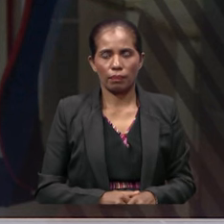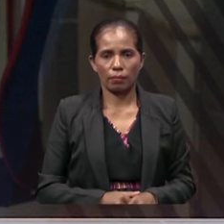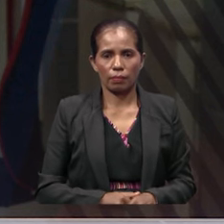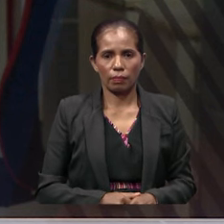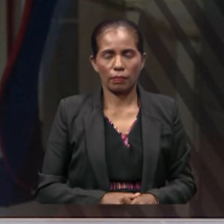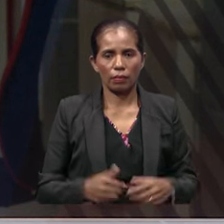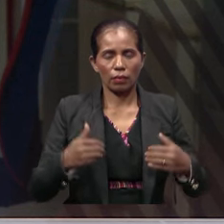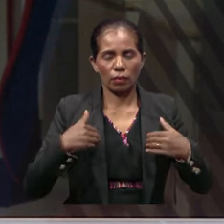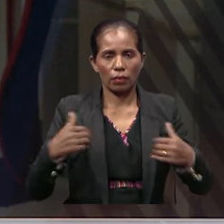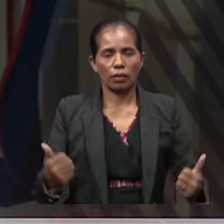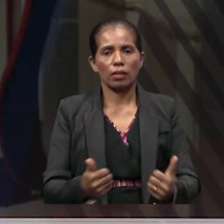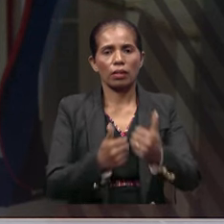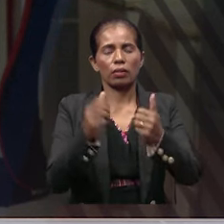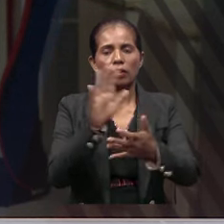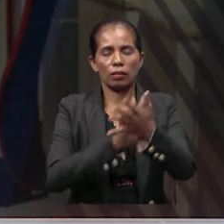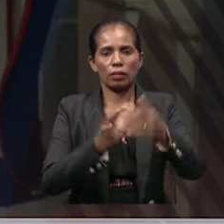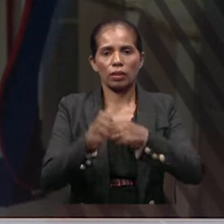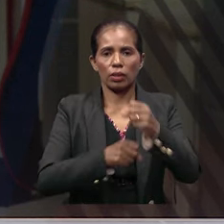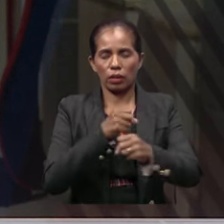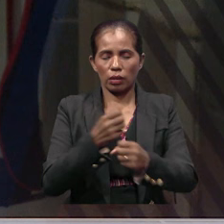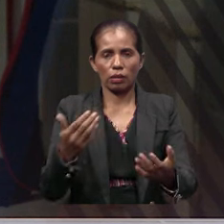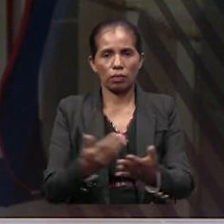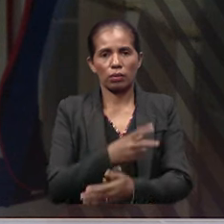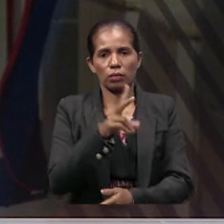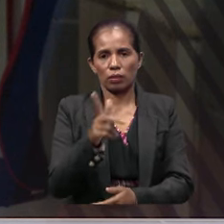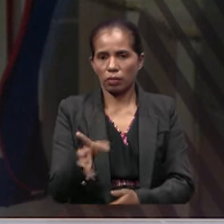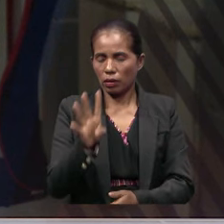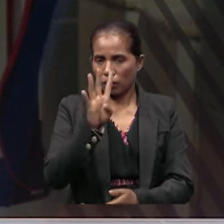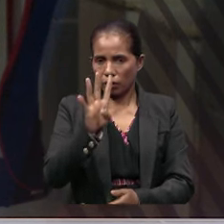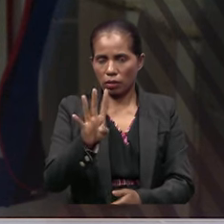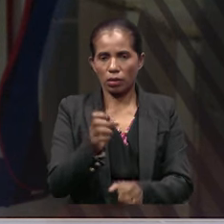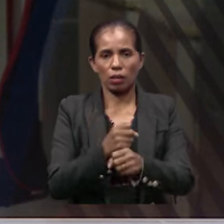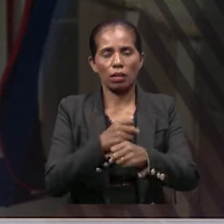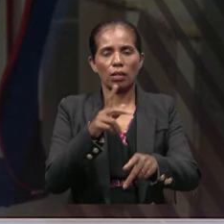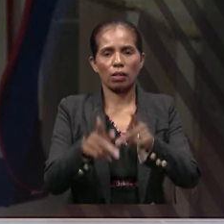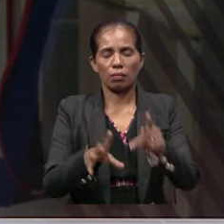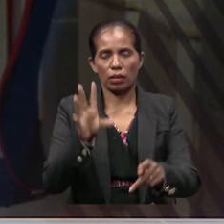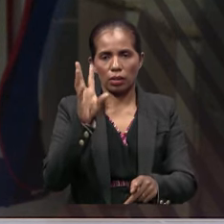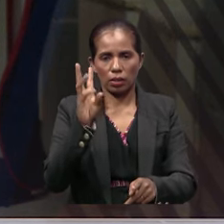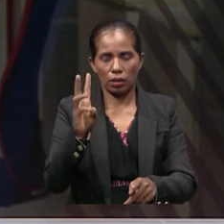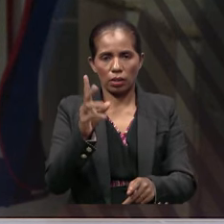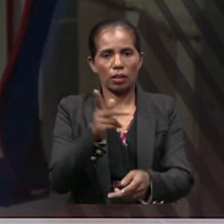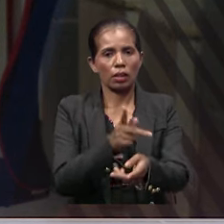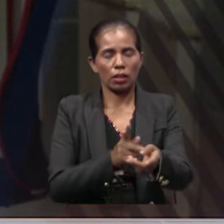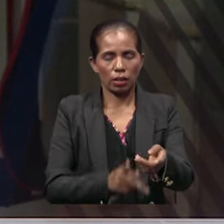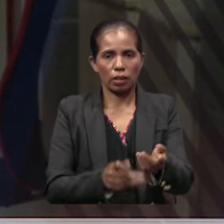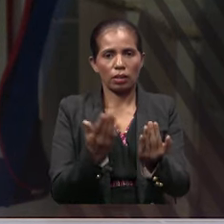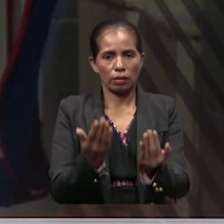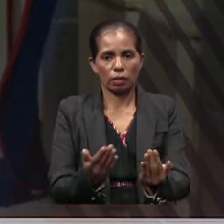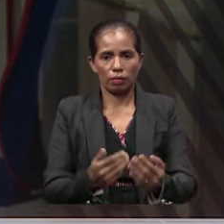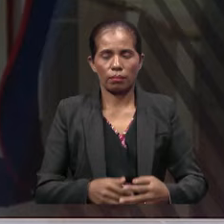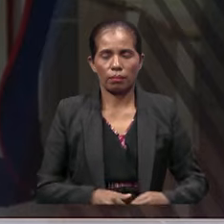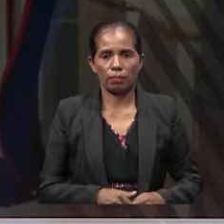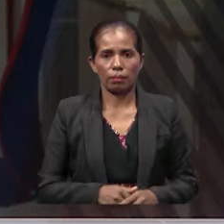Acontece acidente de tráfico e a celebração Tinanfon, Rihun Rua Roisinhat, resulta em uma nem cane grave.